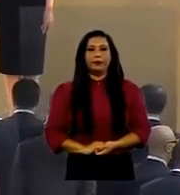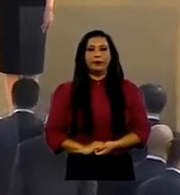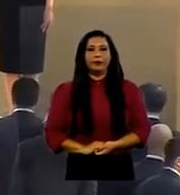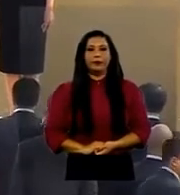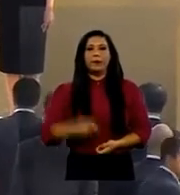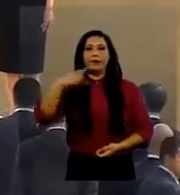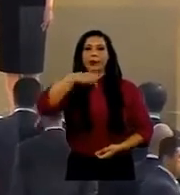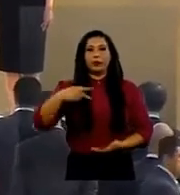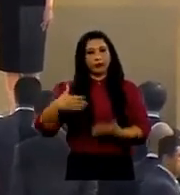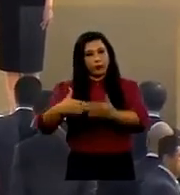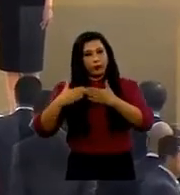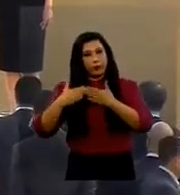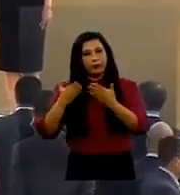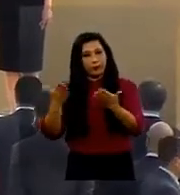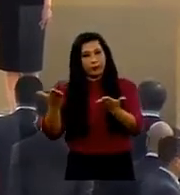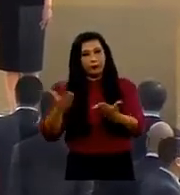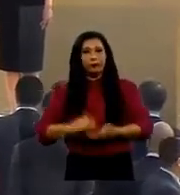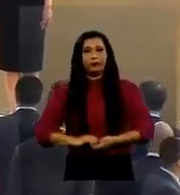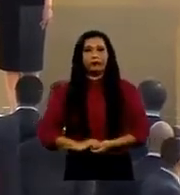Presidente, por favor, passe à frente.